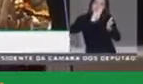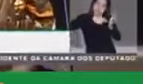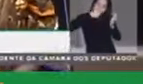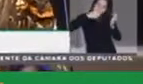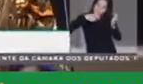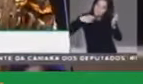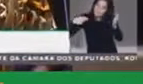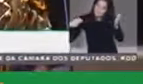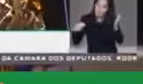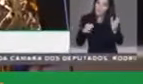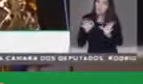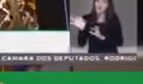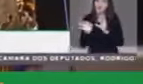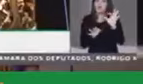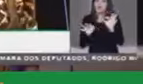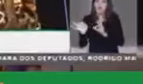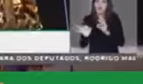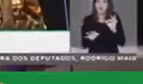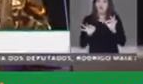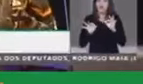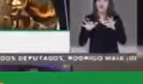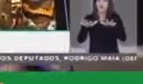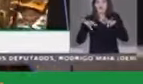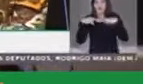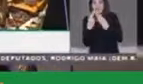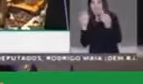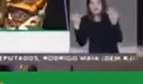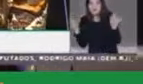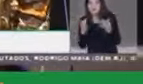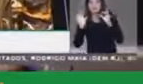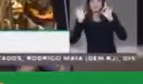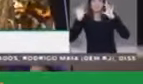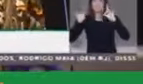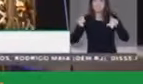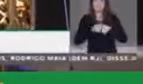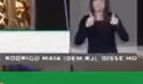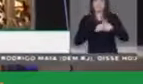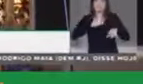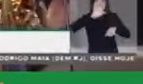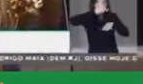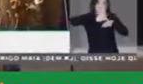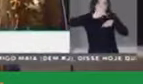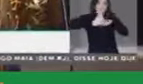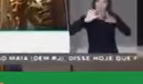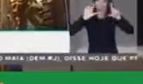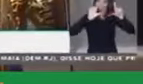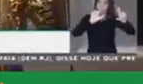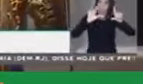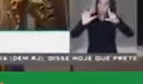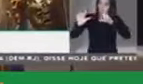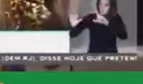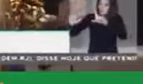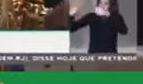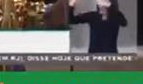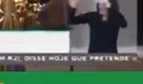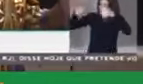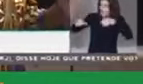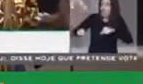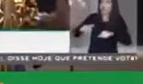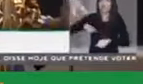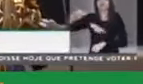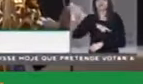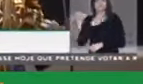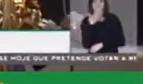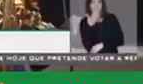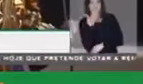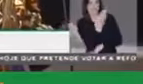para que tivessem a audiência hoje e também a exposição, nós